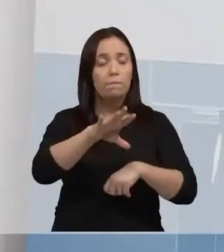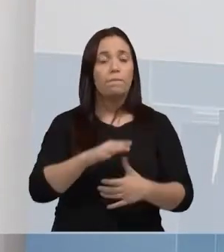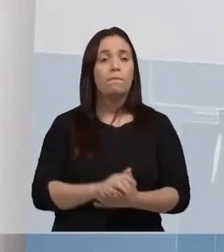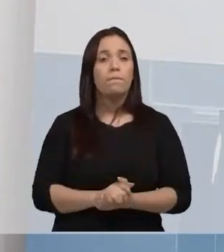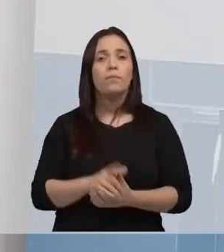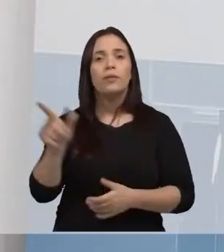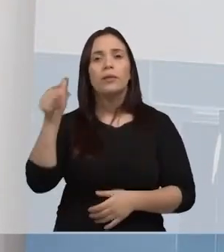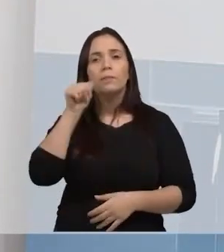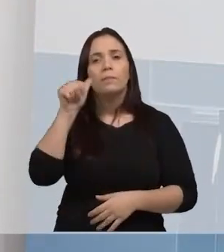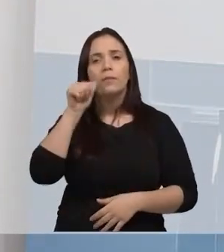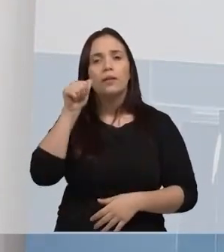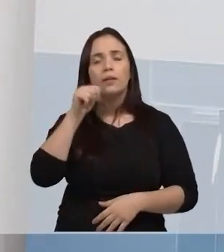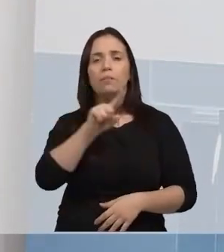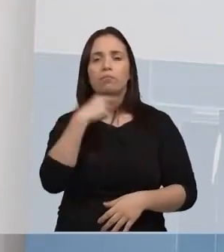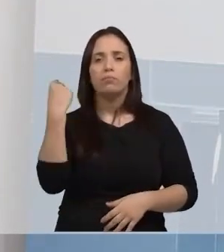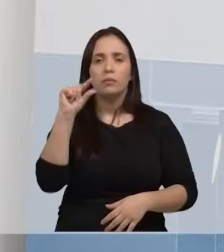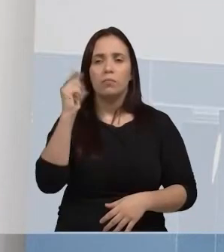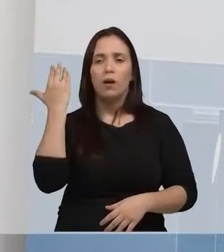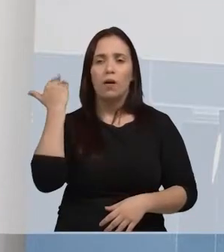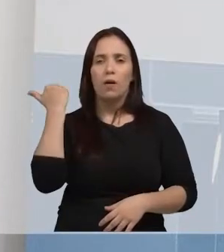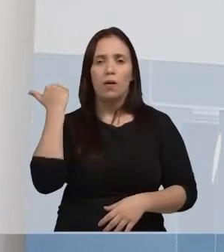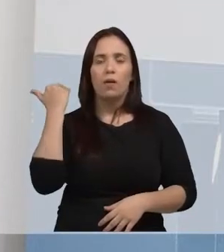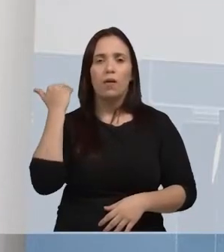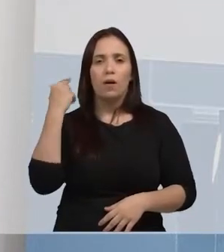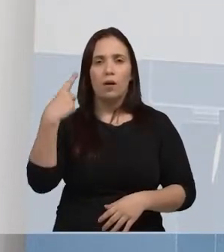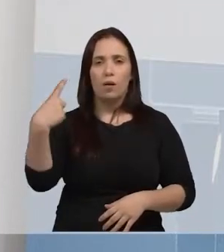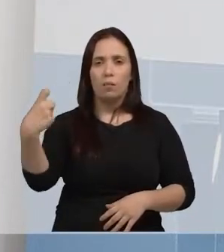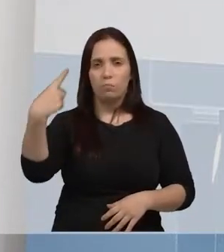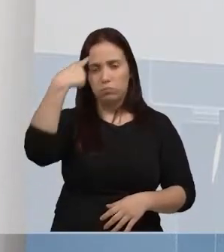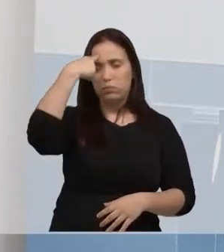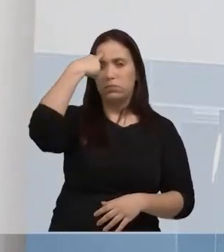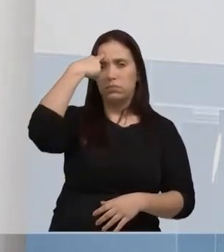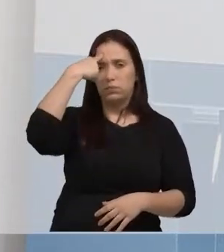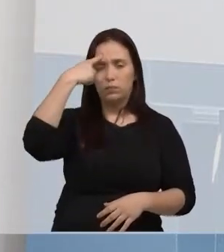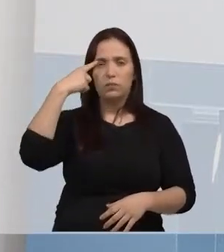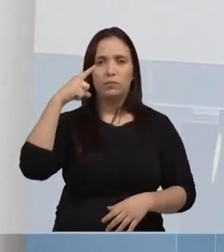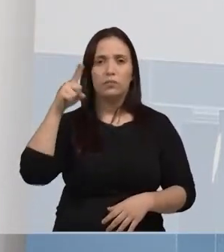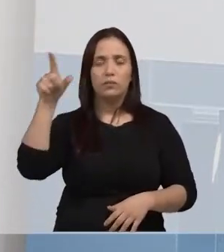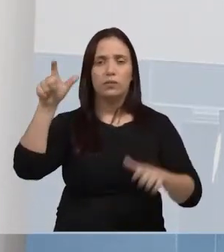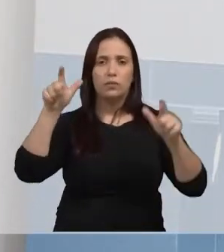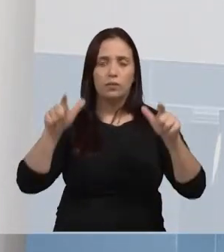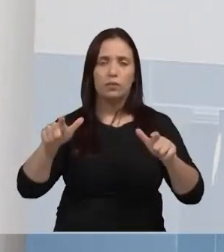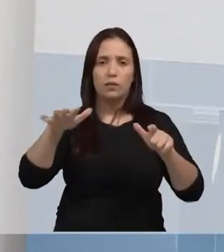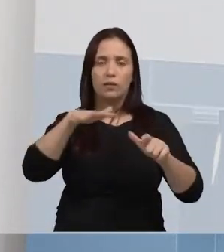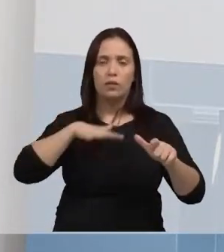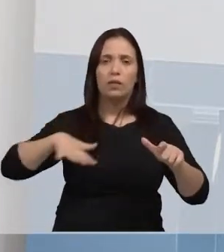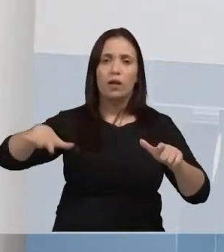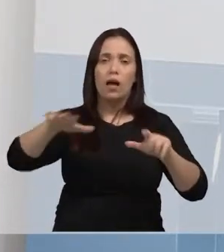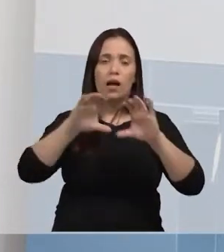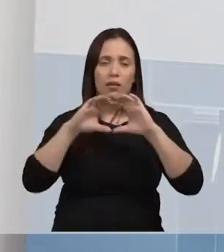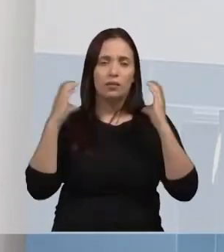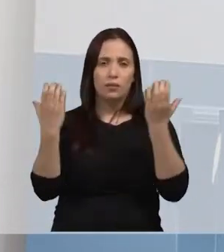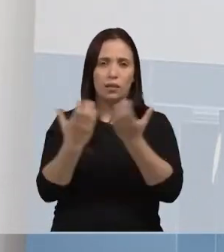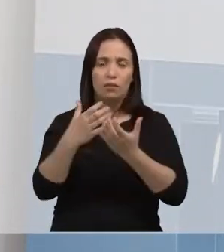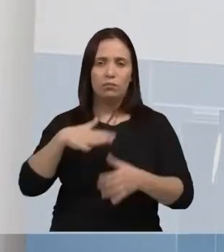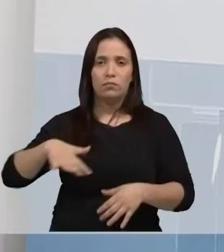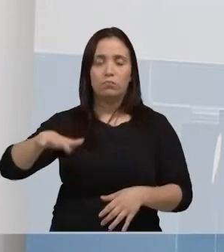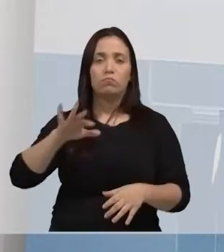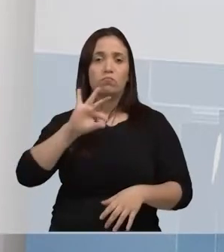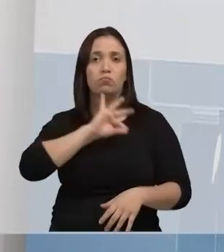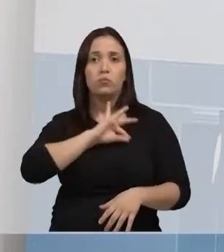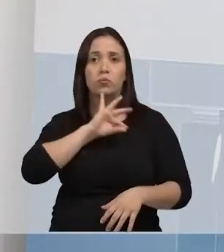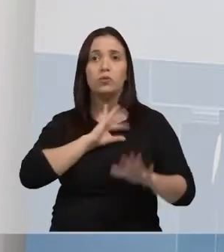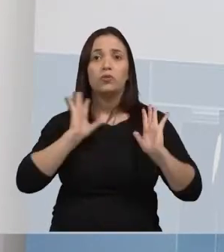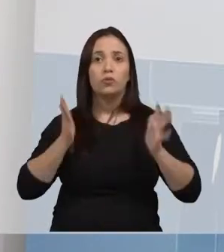sei se serão soltos. Né? Mas a polícia prendeu. Então, o problema, a gente entender que a questão da